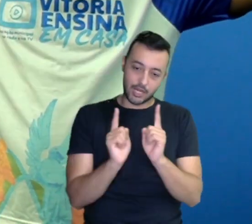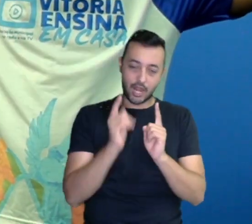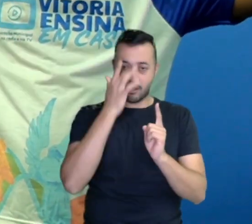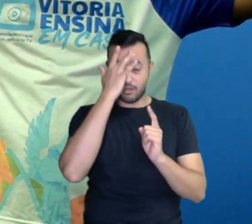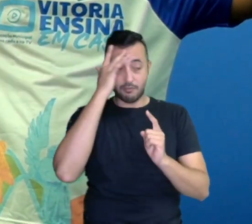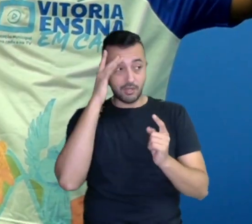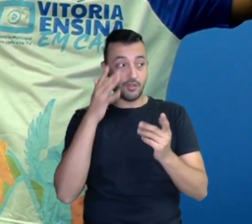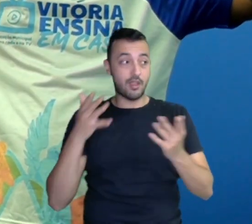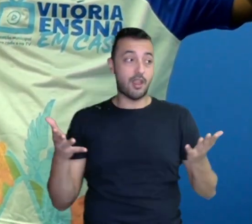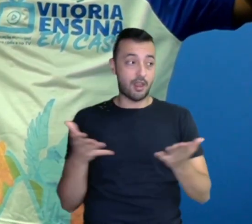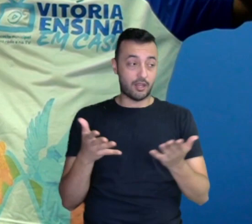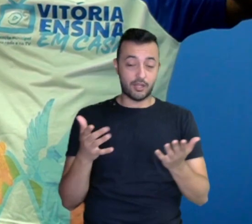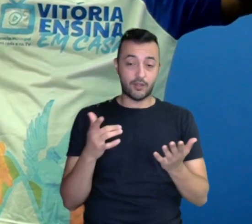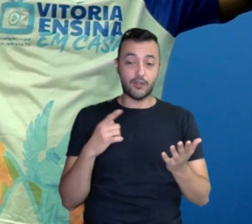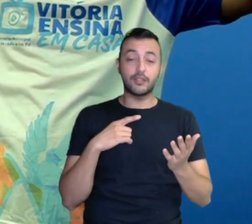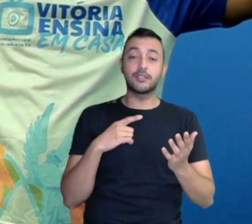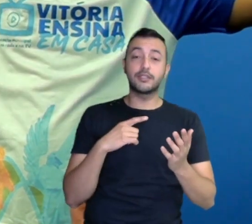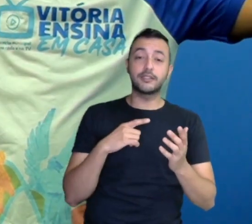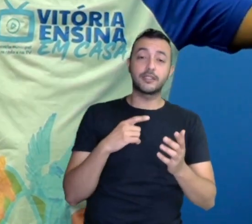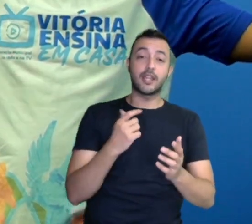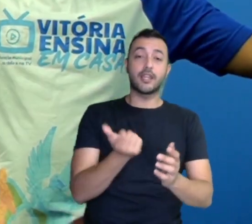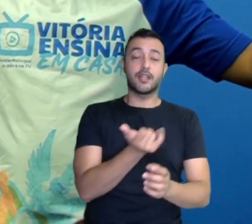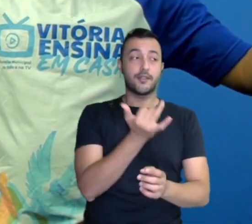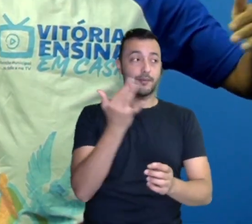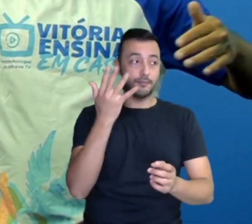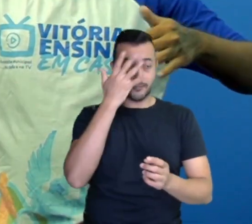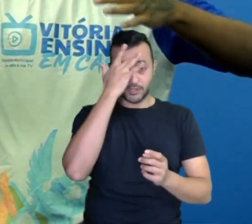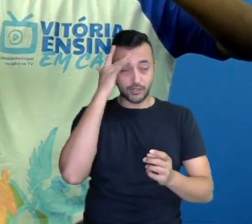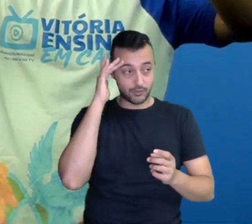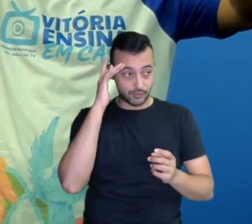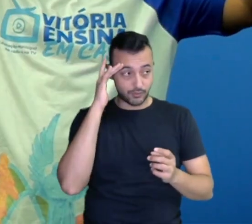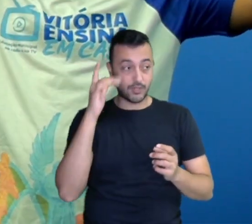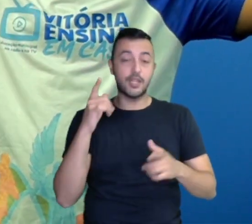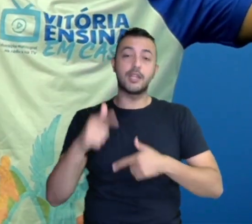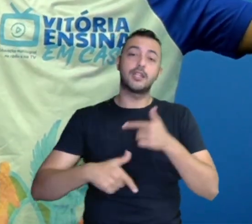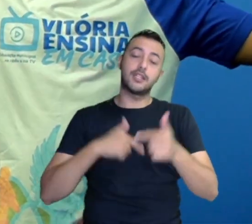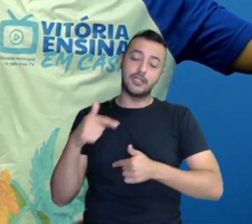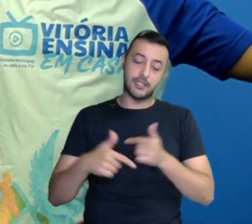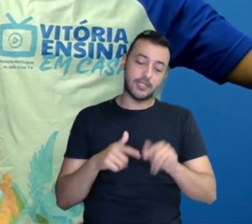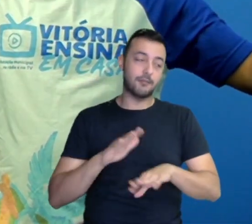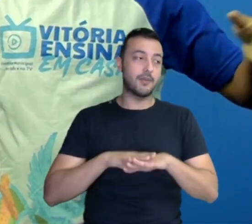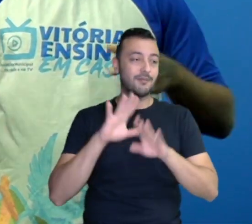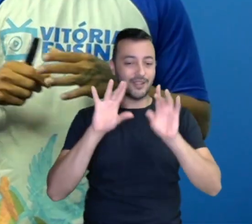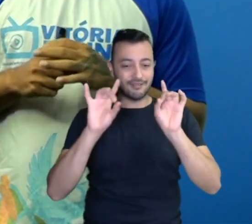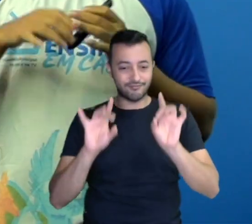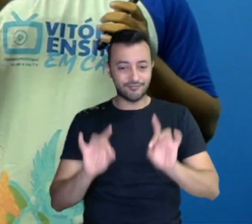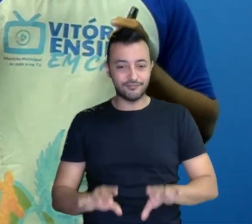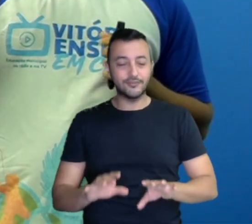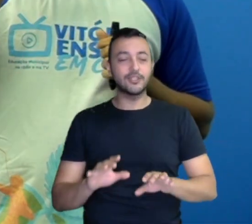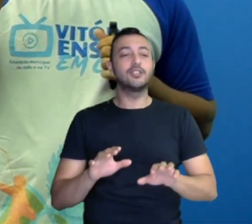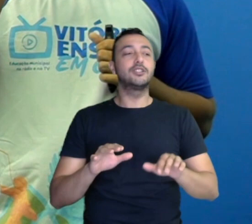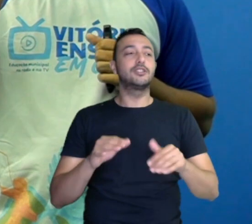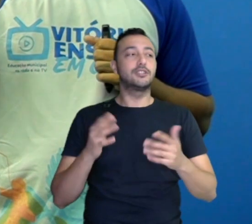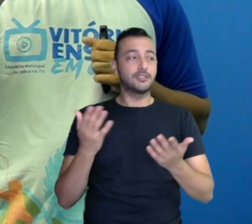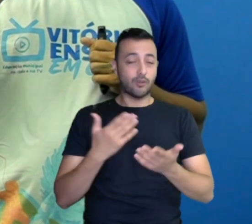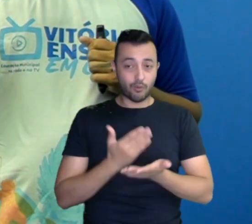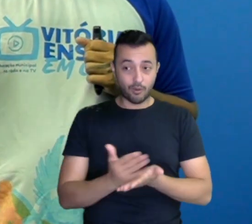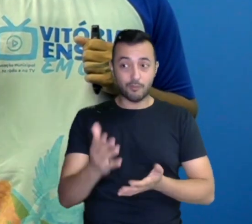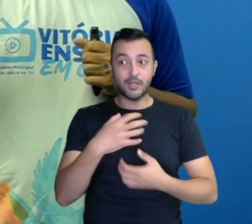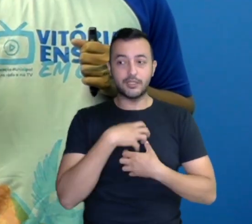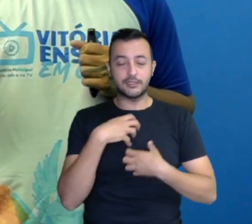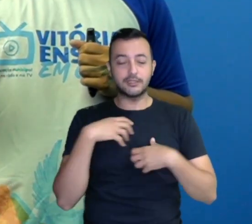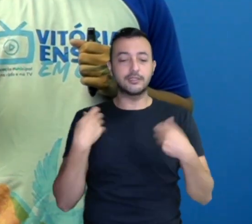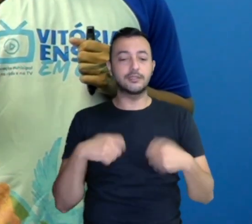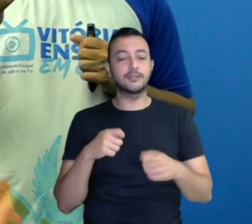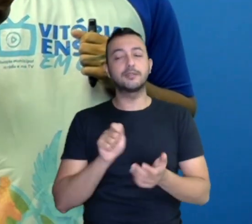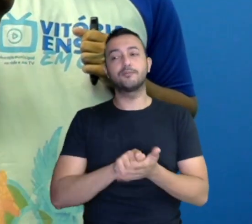agora aqui uma grande quantidade de pessoas, tinham trabalhos mais complexos. Então, começa a se ter essa necessidade